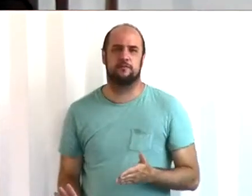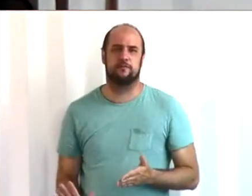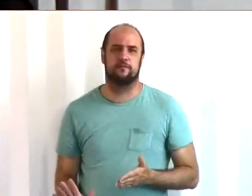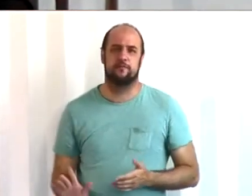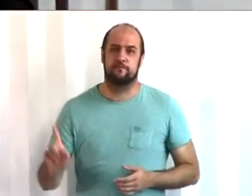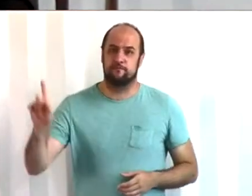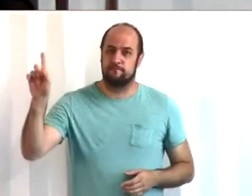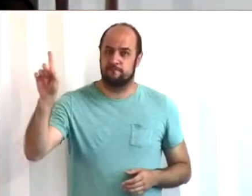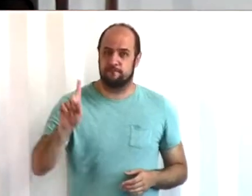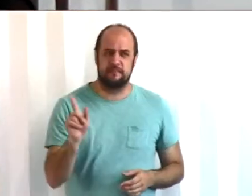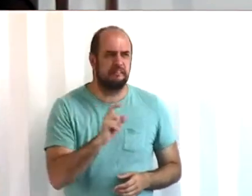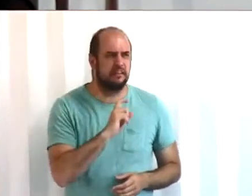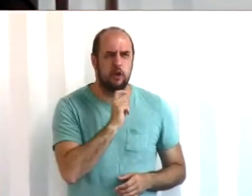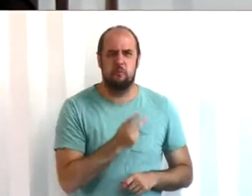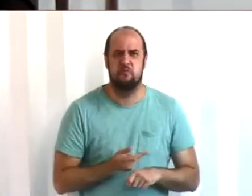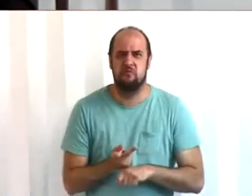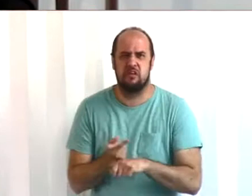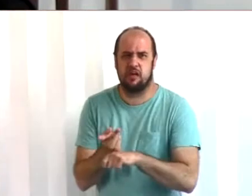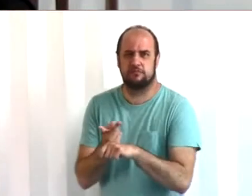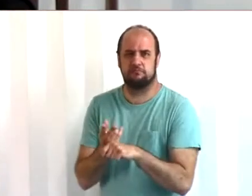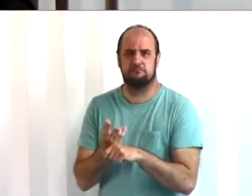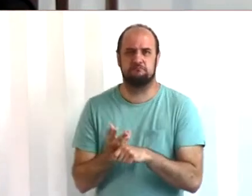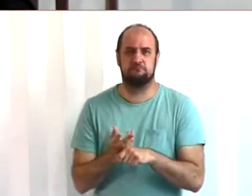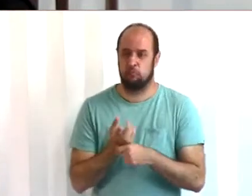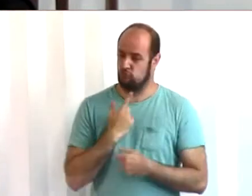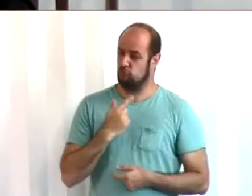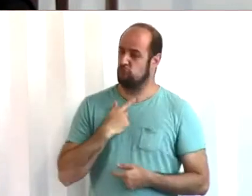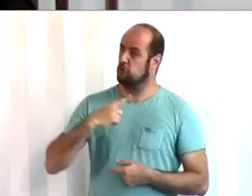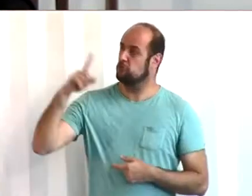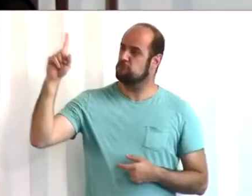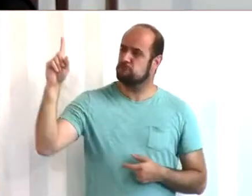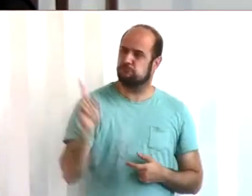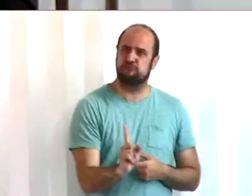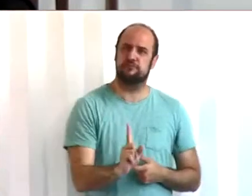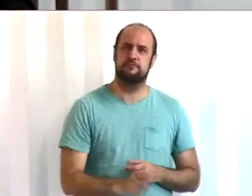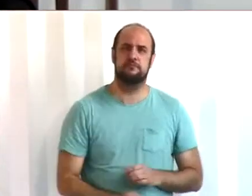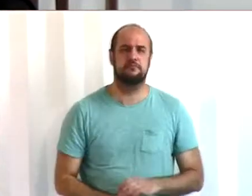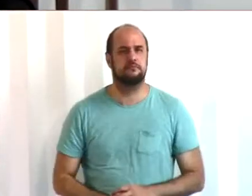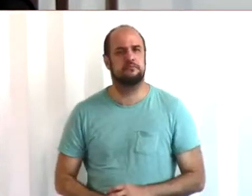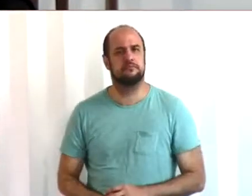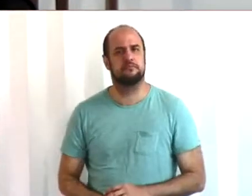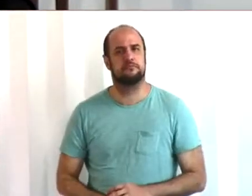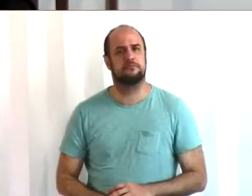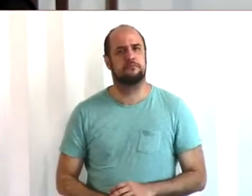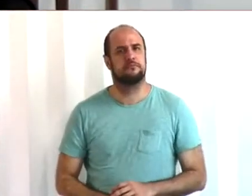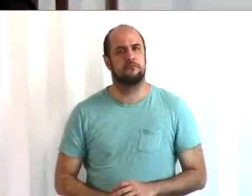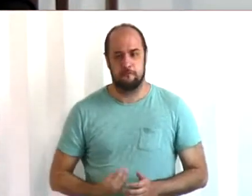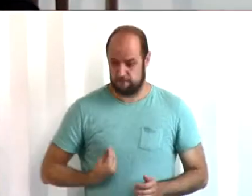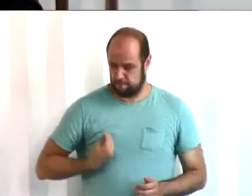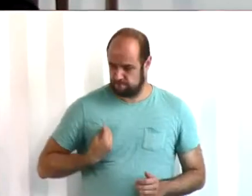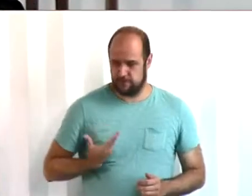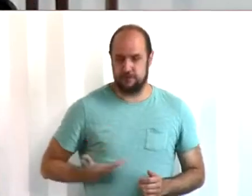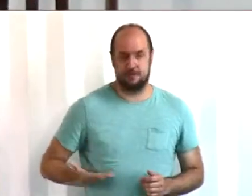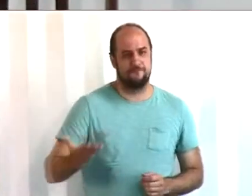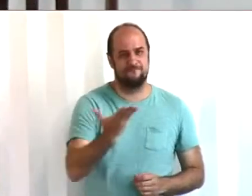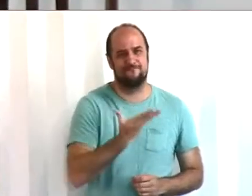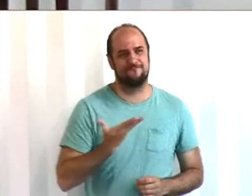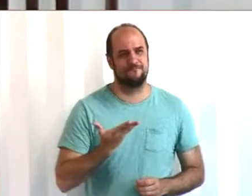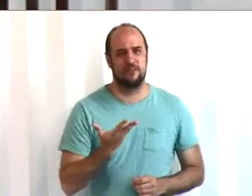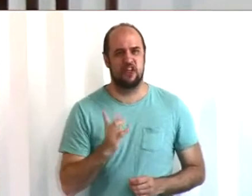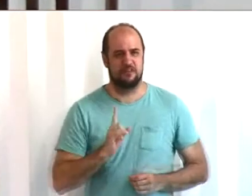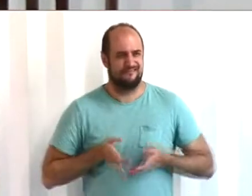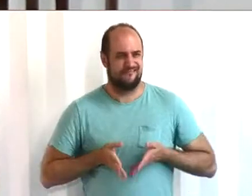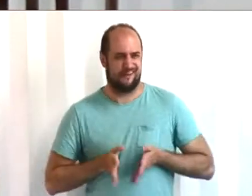sem que lhe buscassem. Ninguém o buscou, ninguém o quis. Ele encarnou-se. Ele não